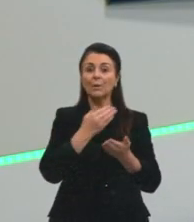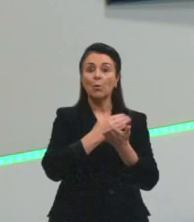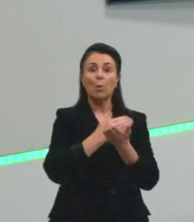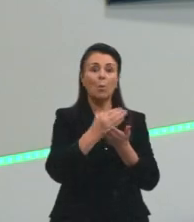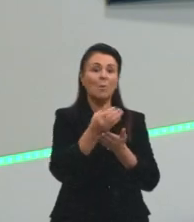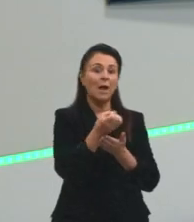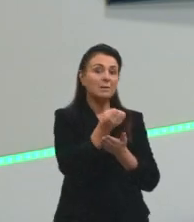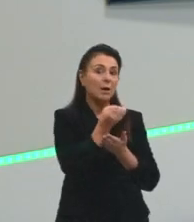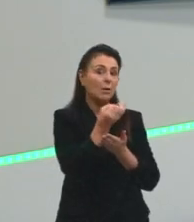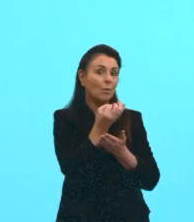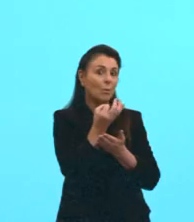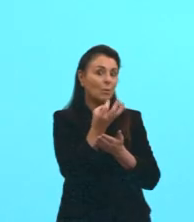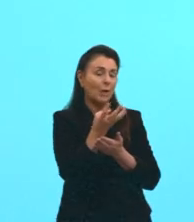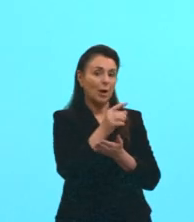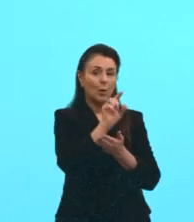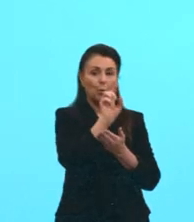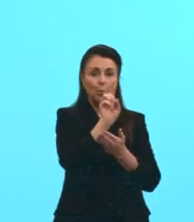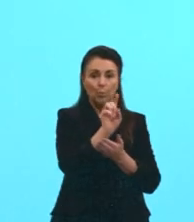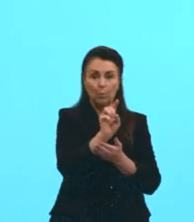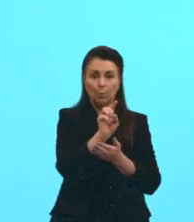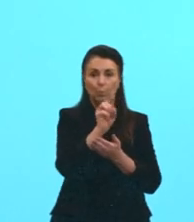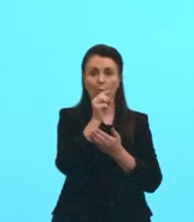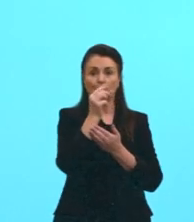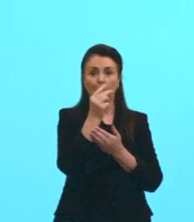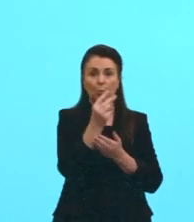começa a contar a partir daqui né